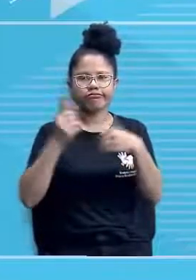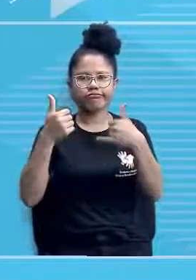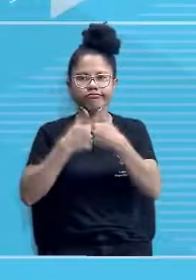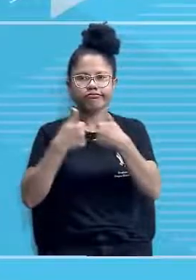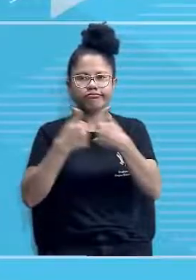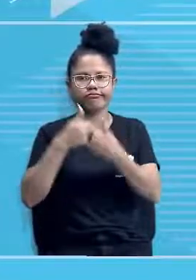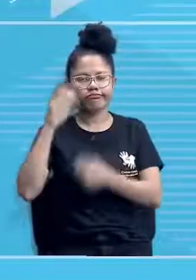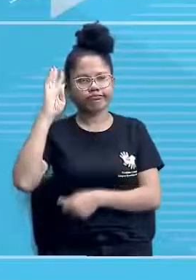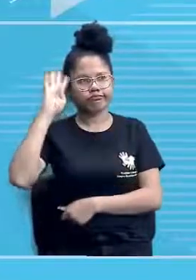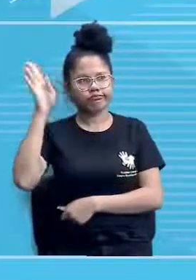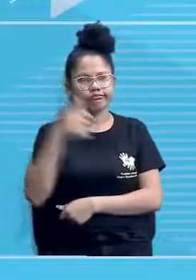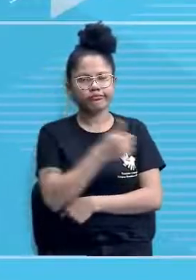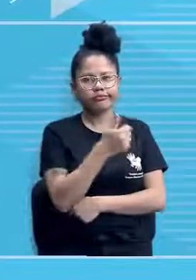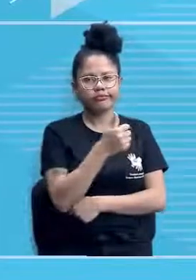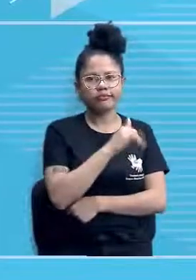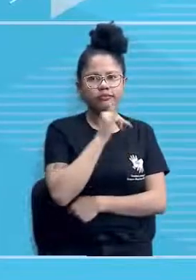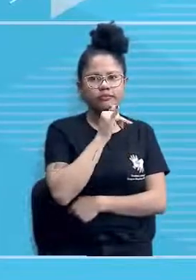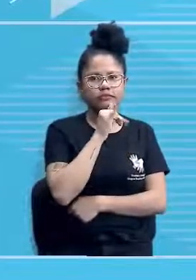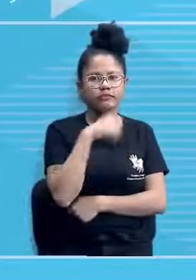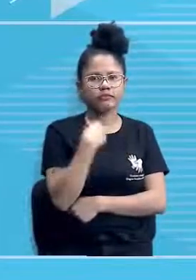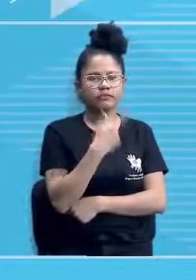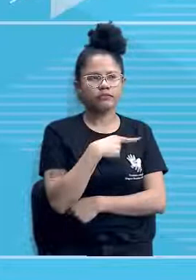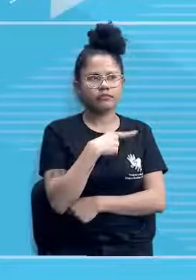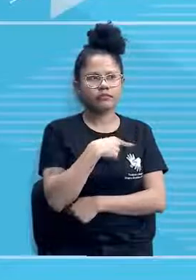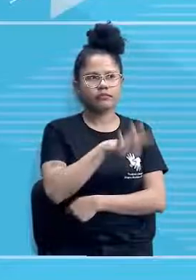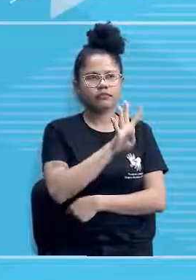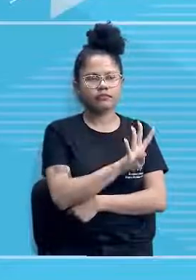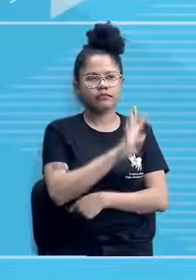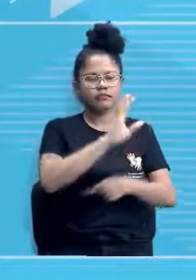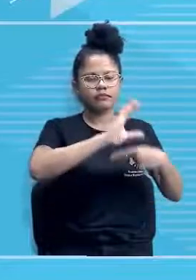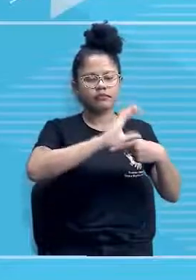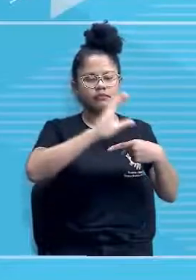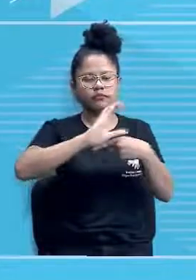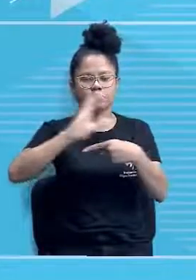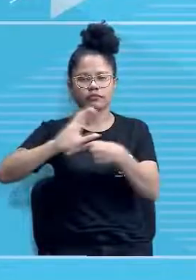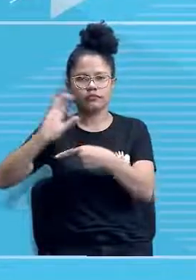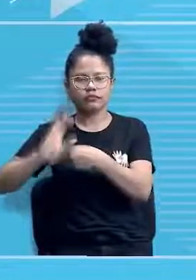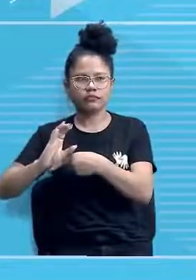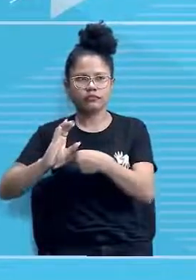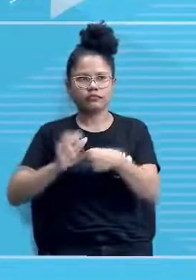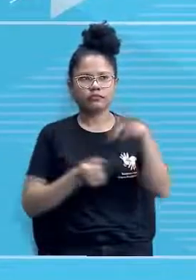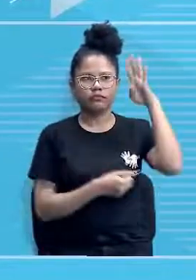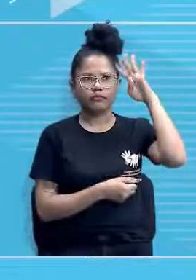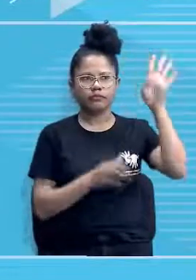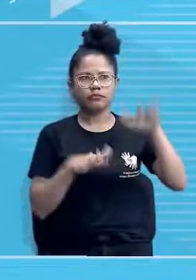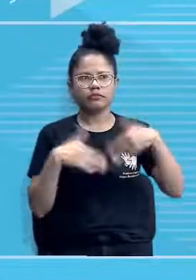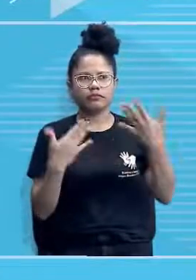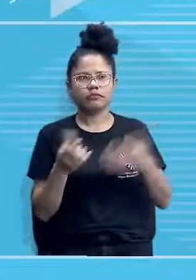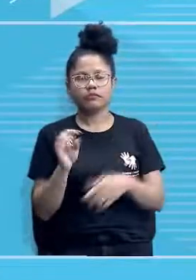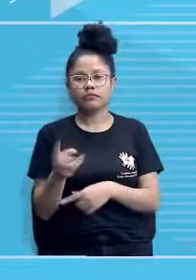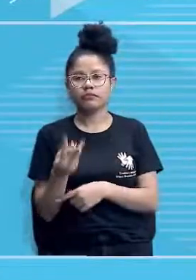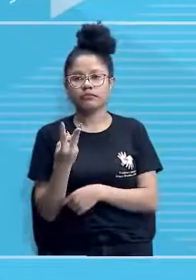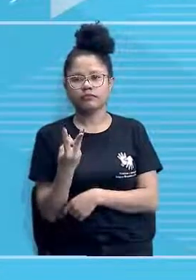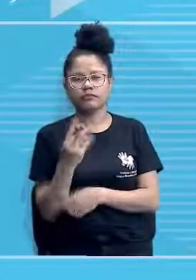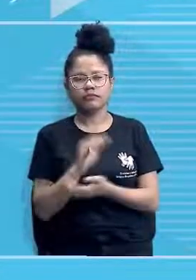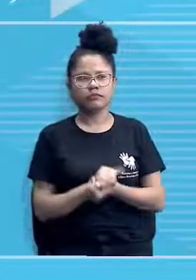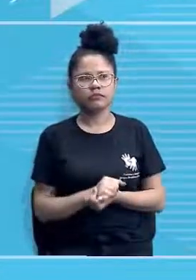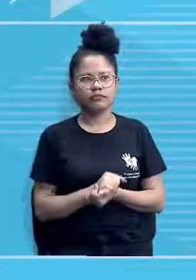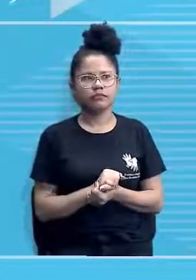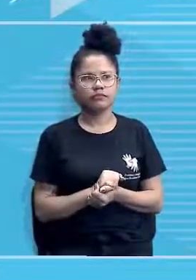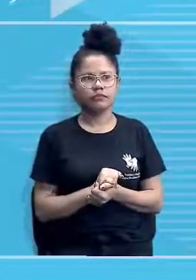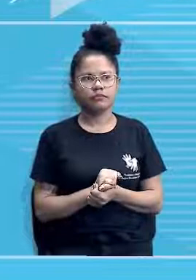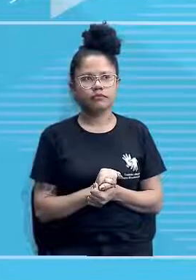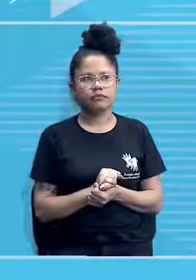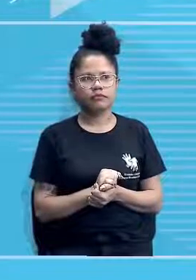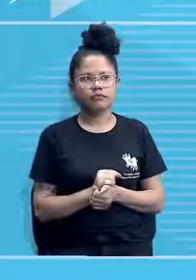Observe que no primeiro exemplo nós temos quatro carbonos na cadeia principal aqui só tem três Então quem tem maior